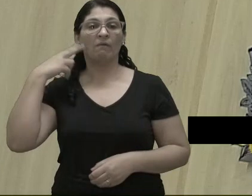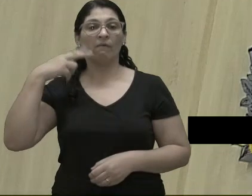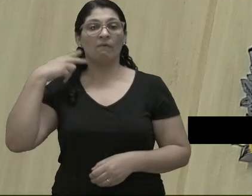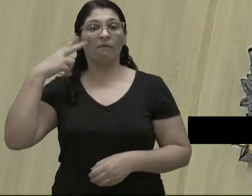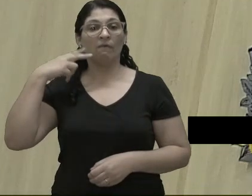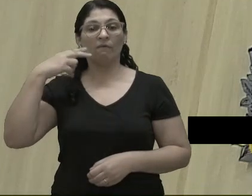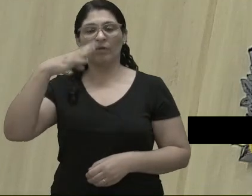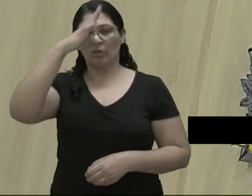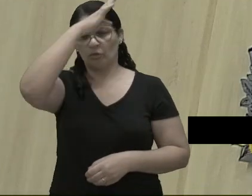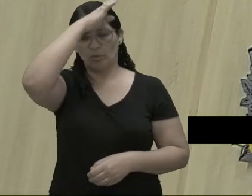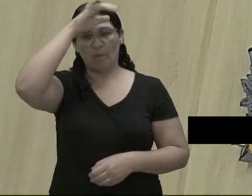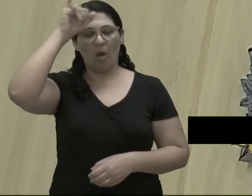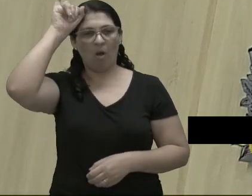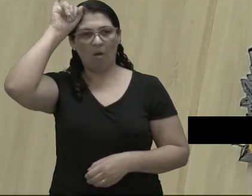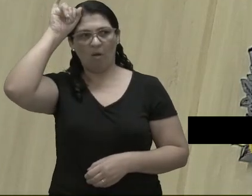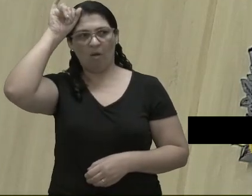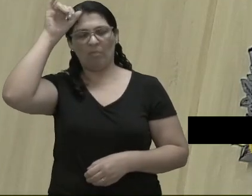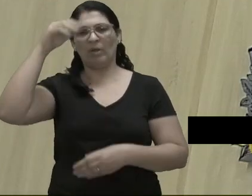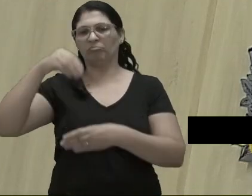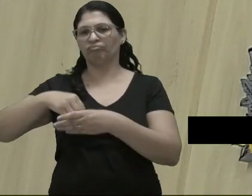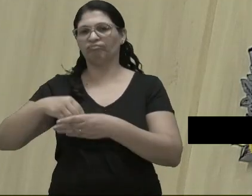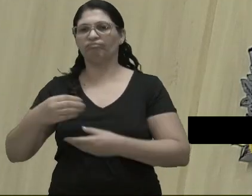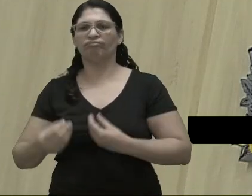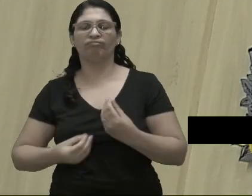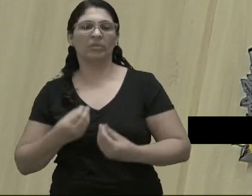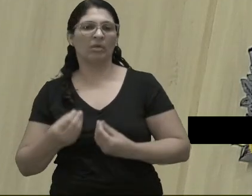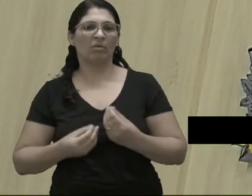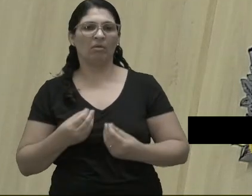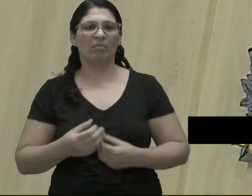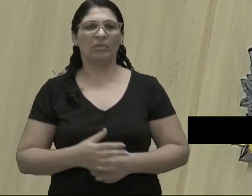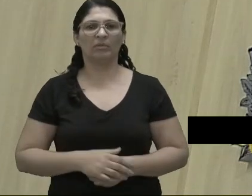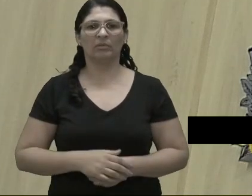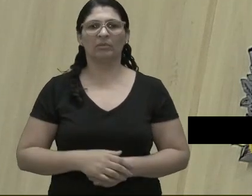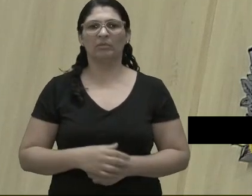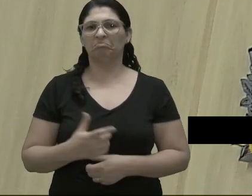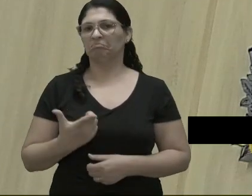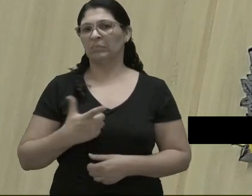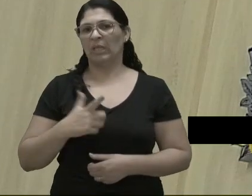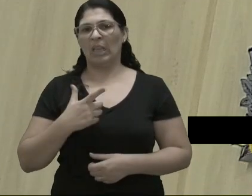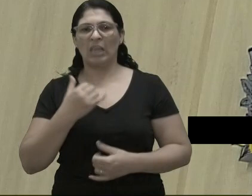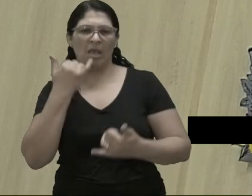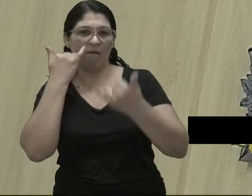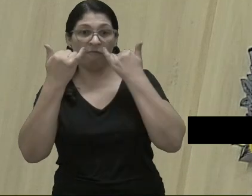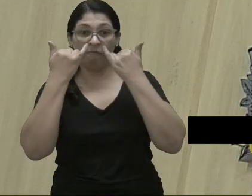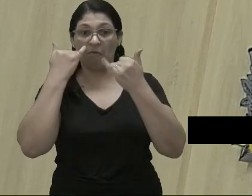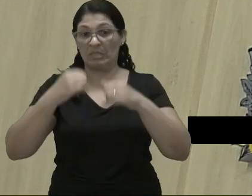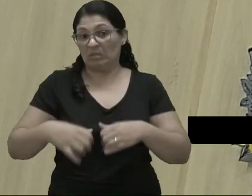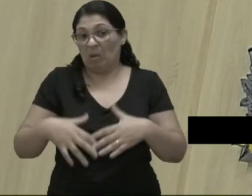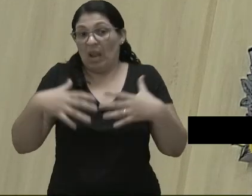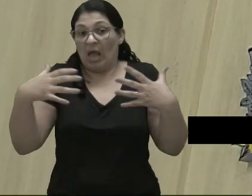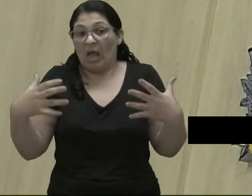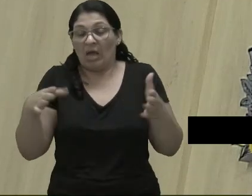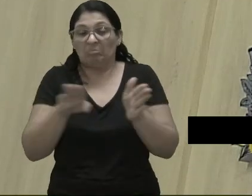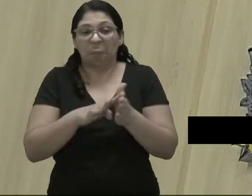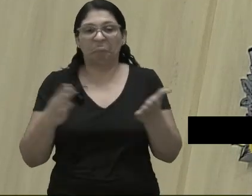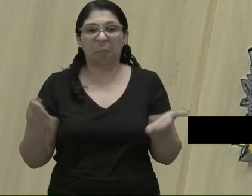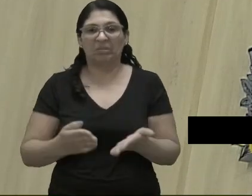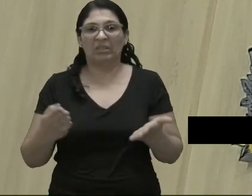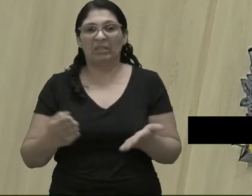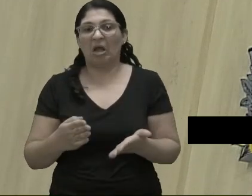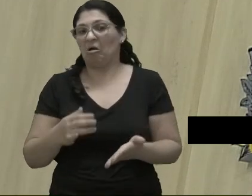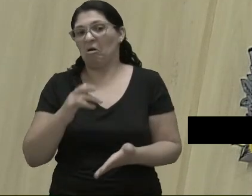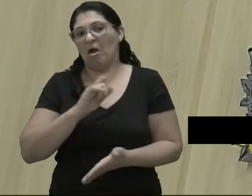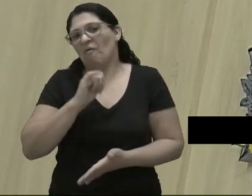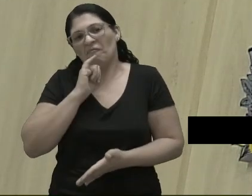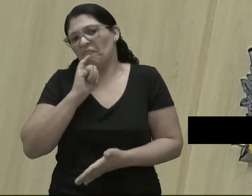Bob? Por não ter uma argumentação clara, porque até agora não foi dito por que estão transferindo o doutor